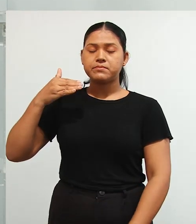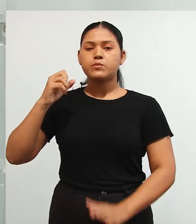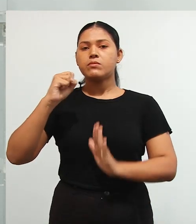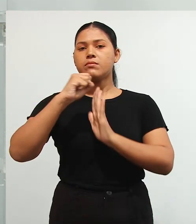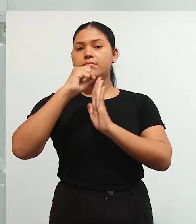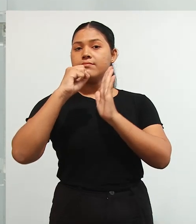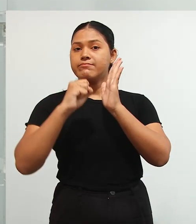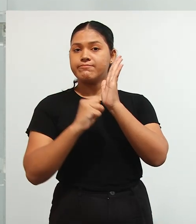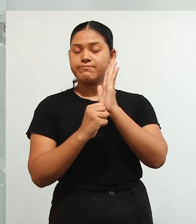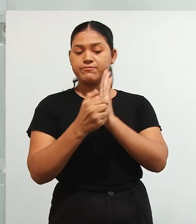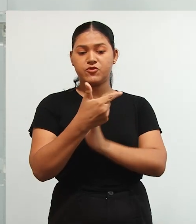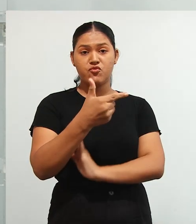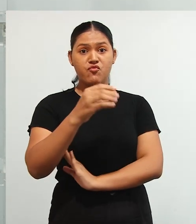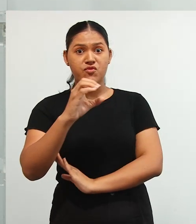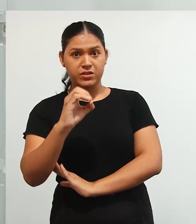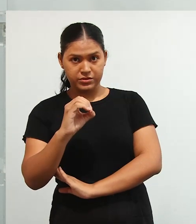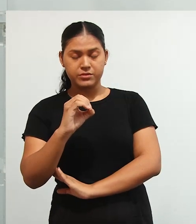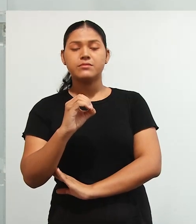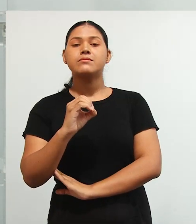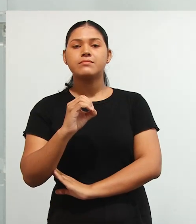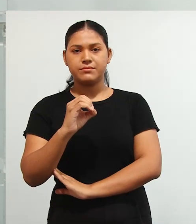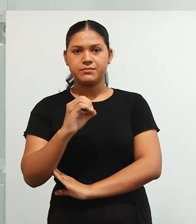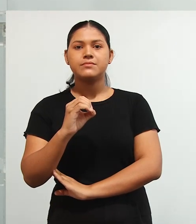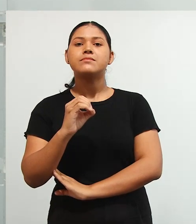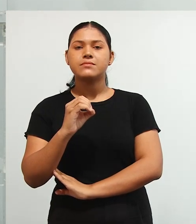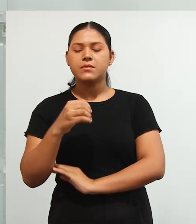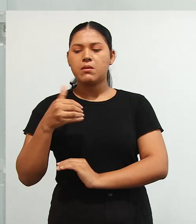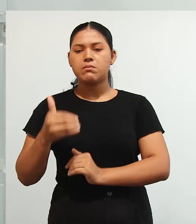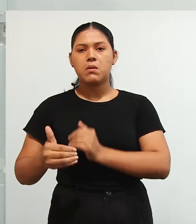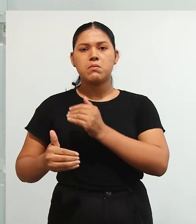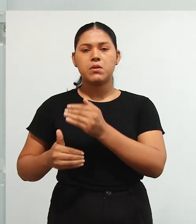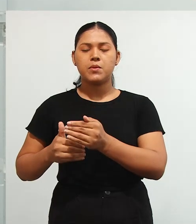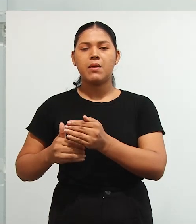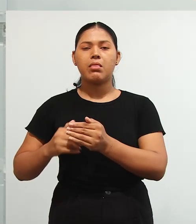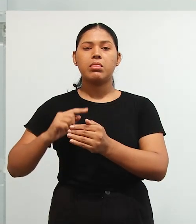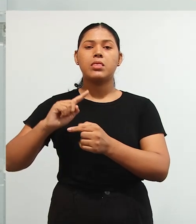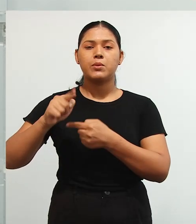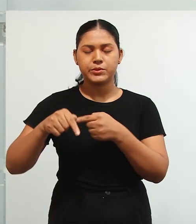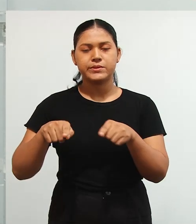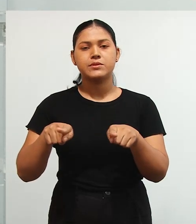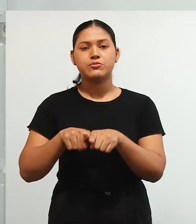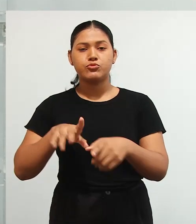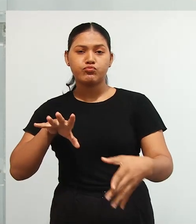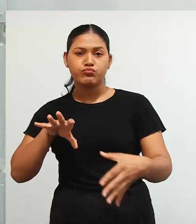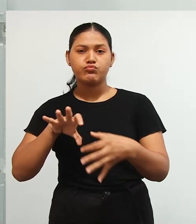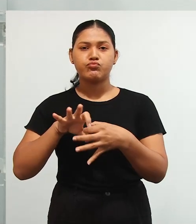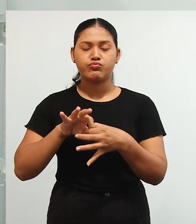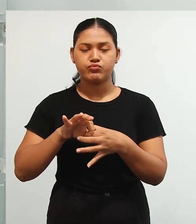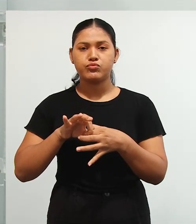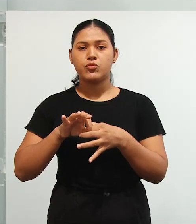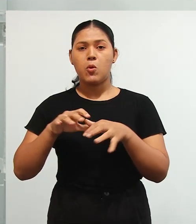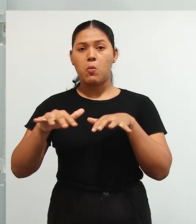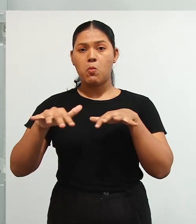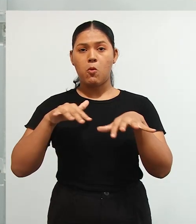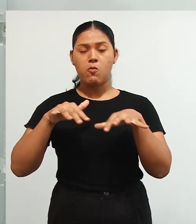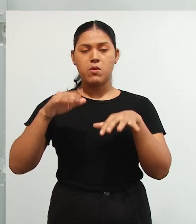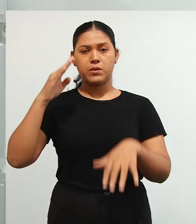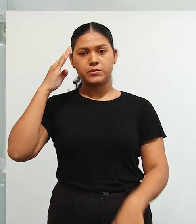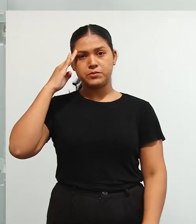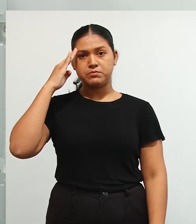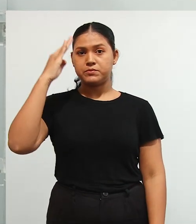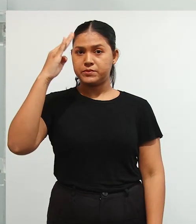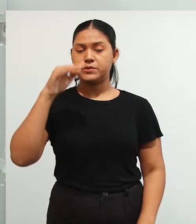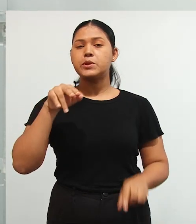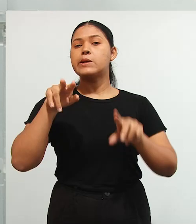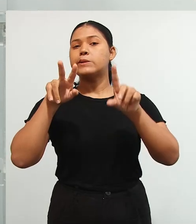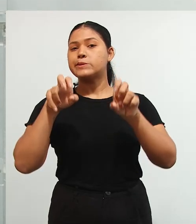século XX e depois nesse interregno da ditadura militar, em que a ideia, né, o mito